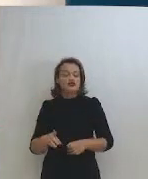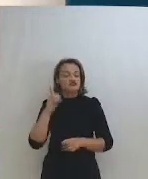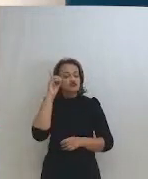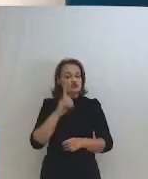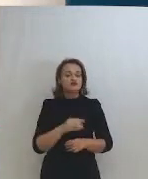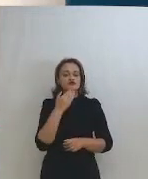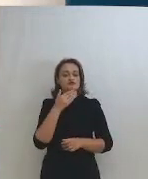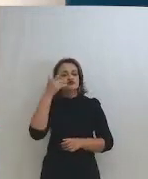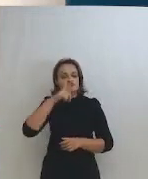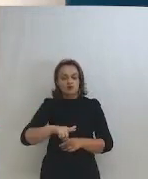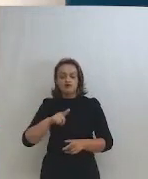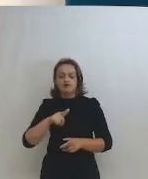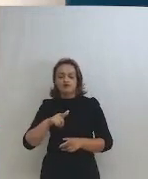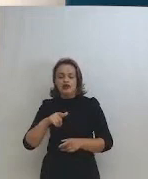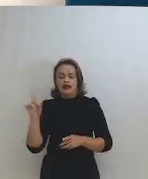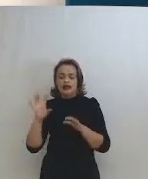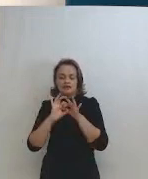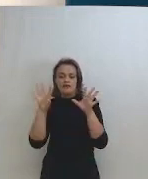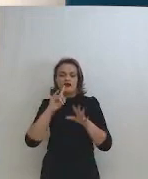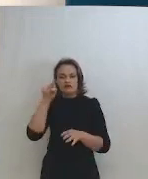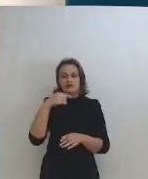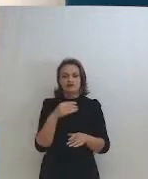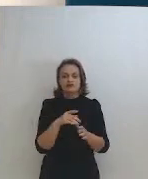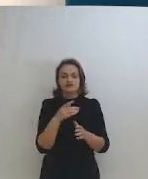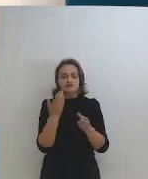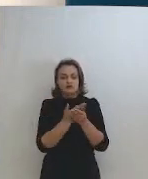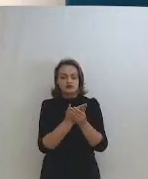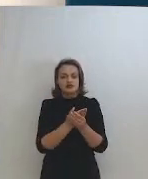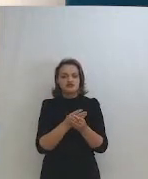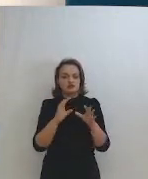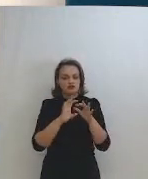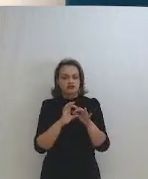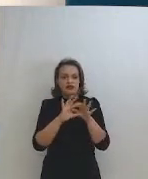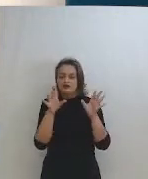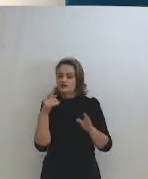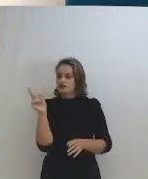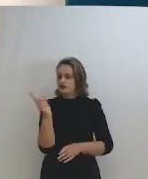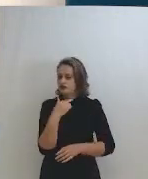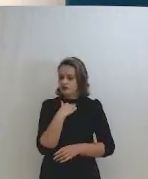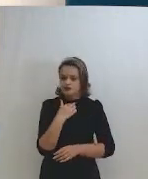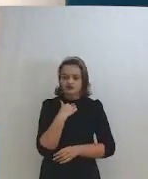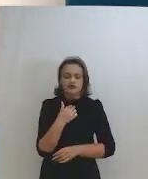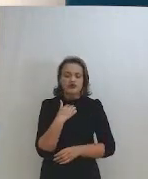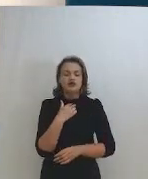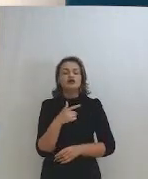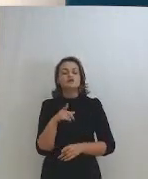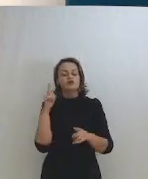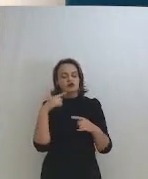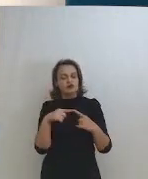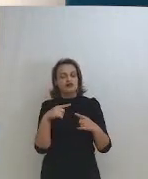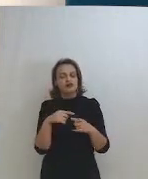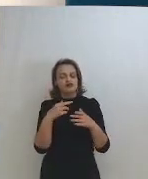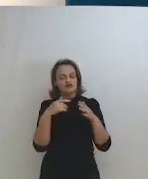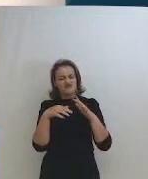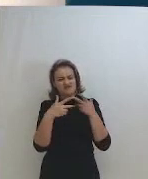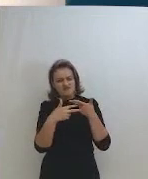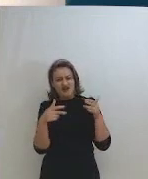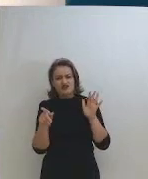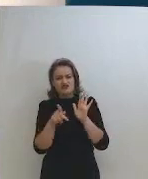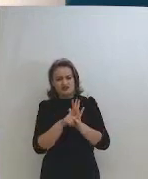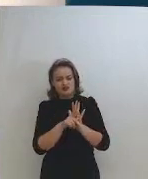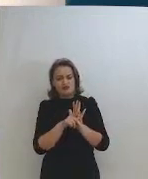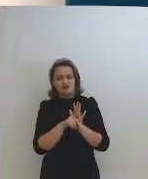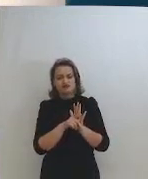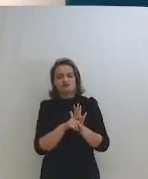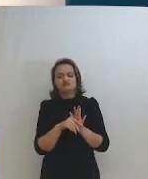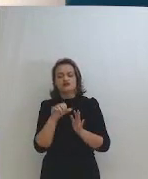liberdade, por entender que persistem os requisitos autorizadores da segregação cautelar. Sendo assim, verifica